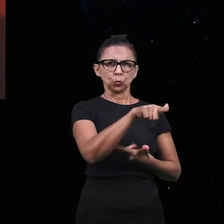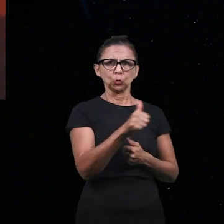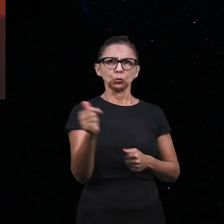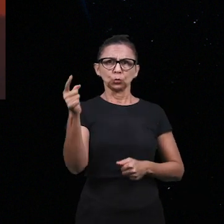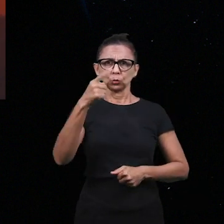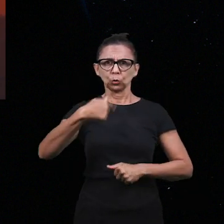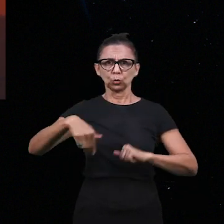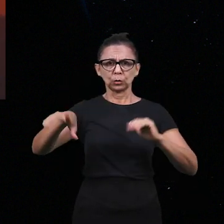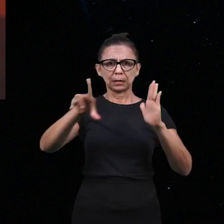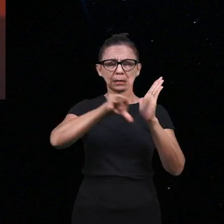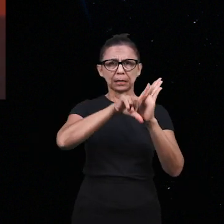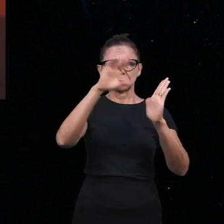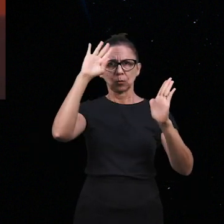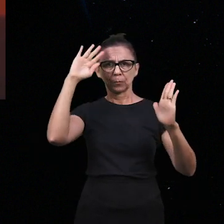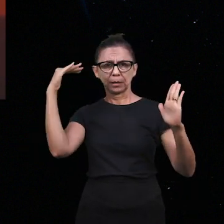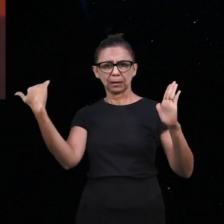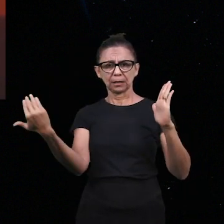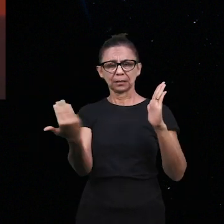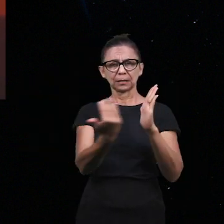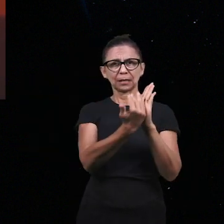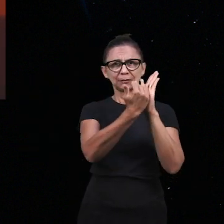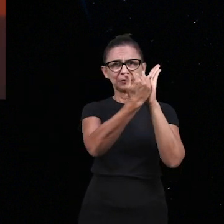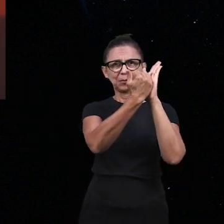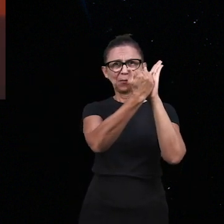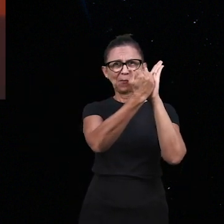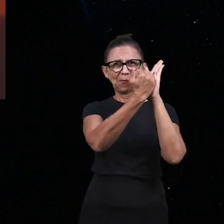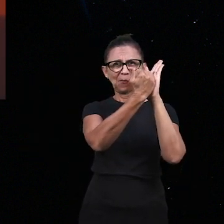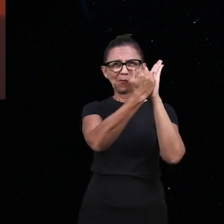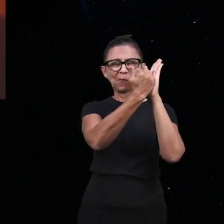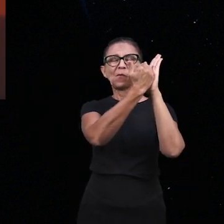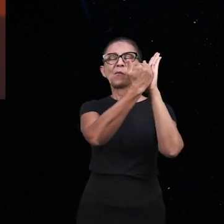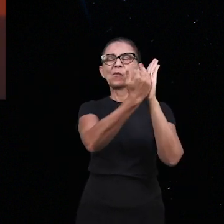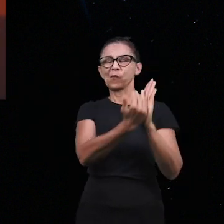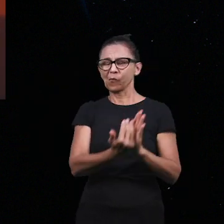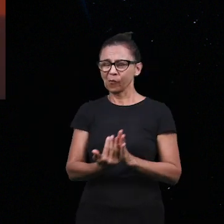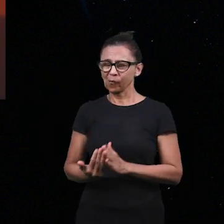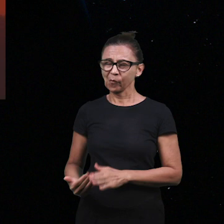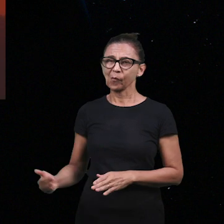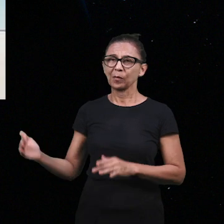Os sinais da sua vida mais se mostram cada vez,